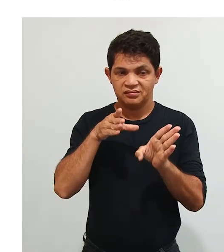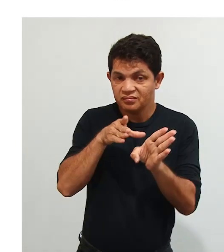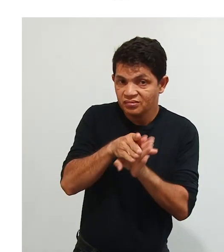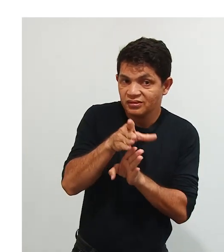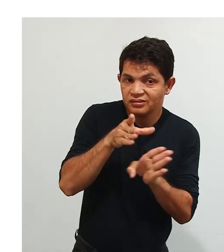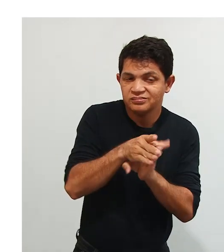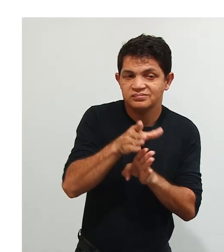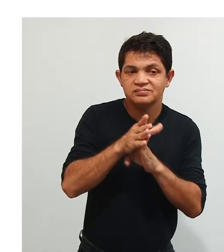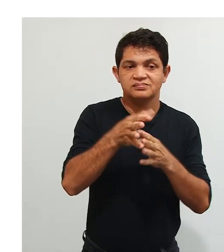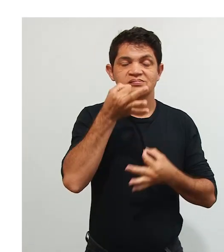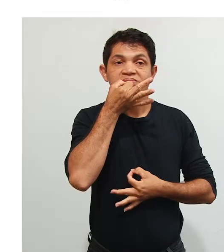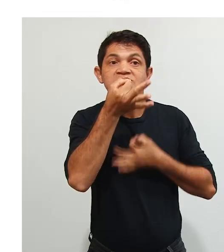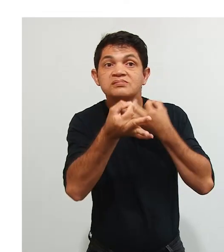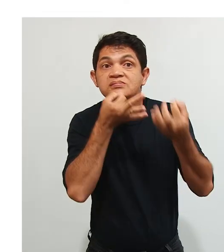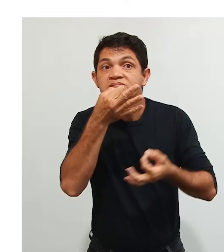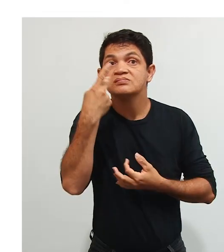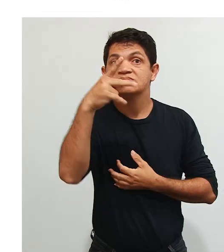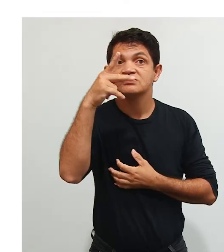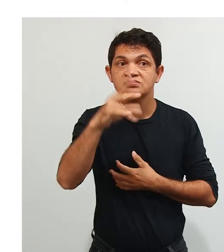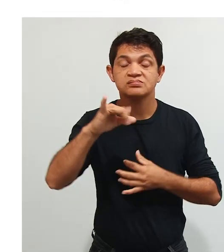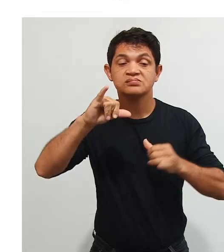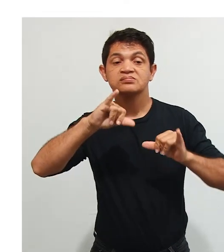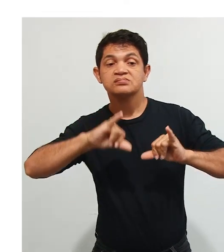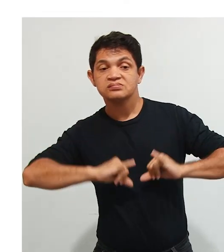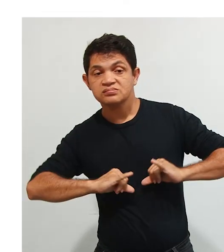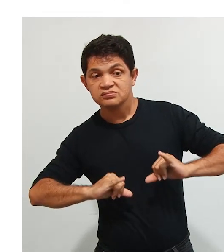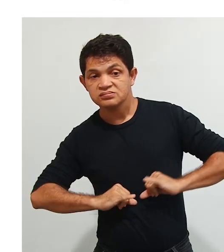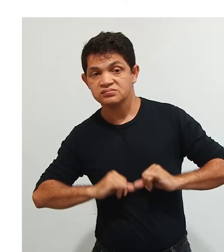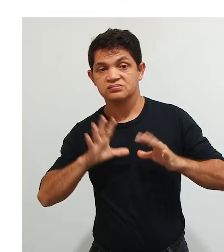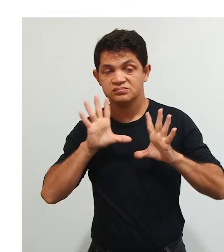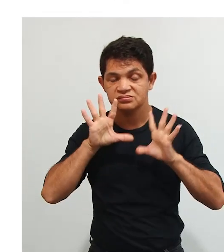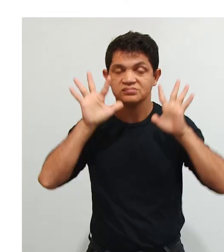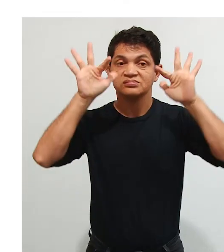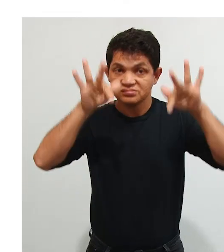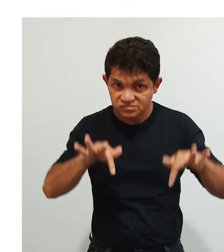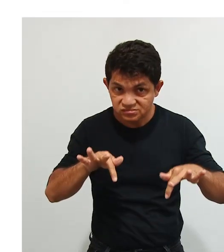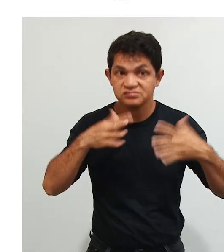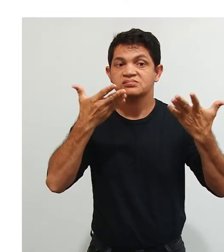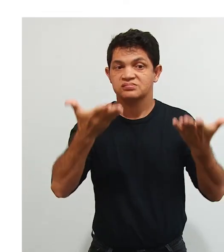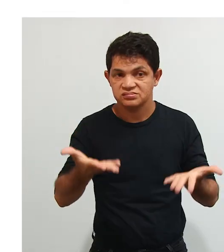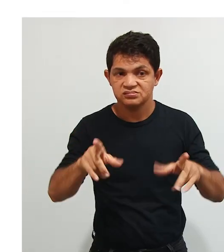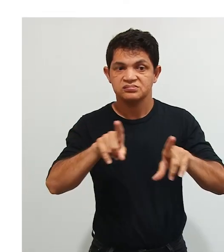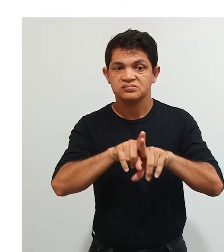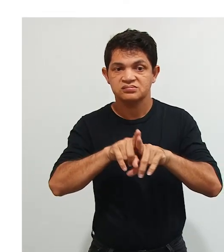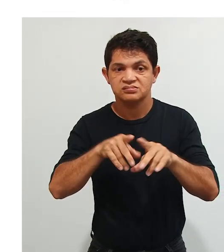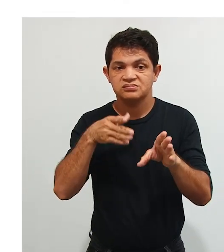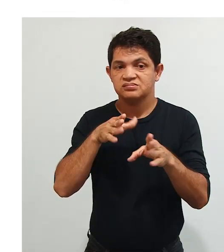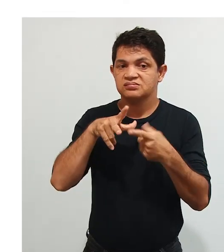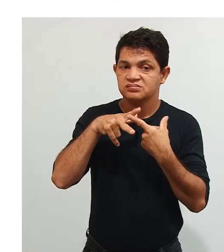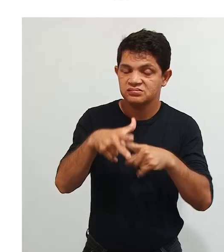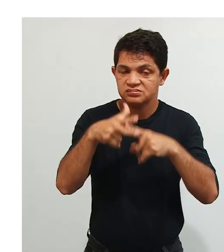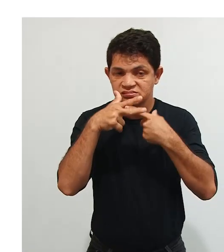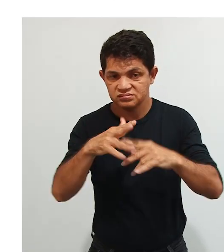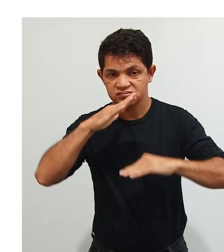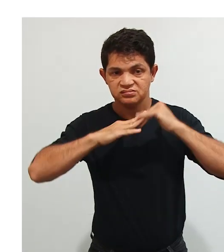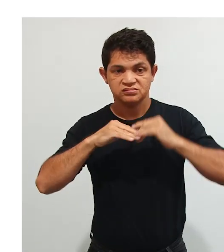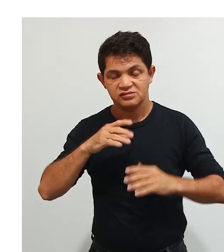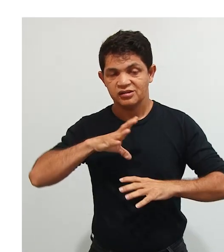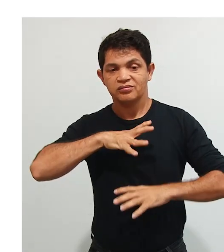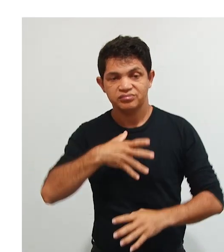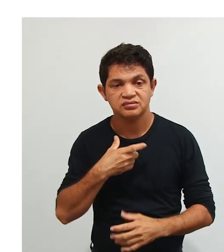Aconselhar, competir pelo sofrimento, encerrar o assunto, demonstrar pena ou